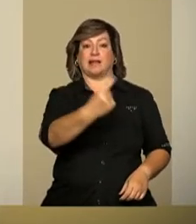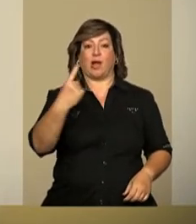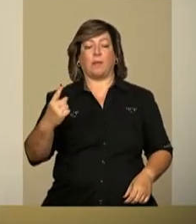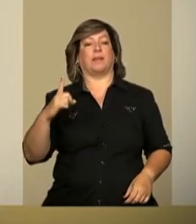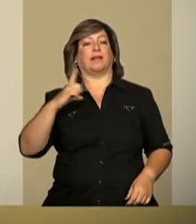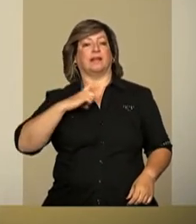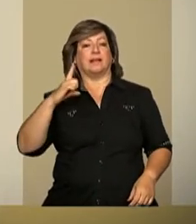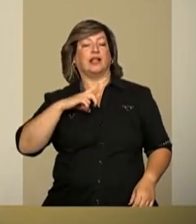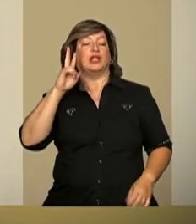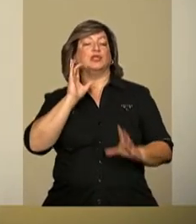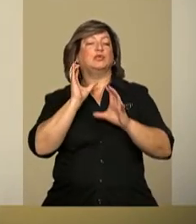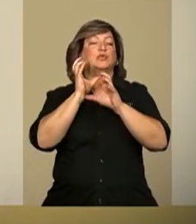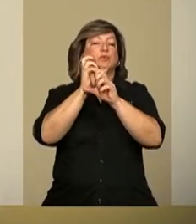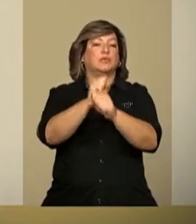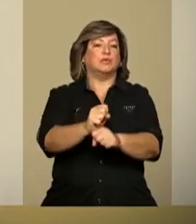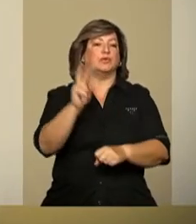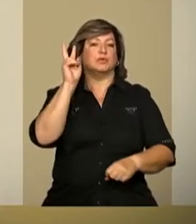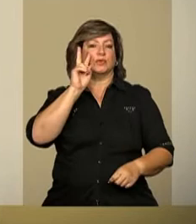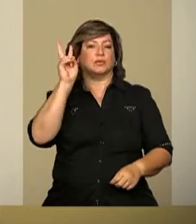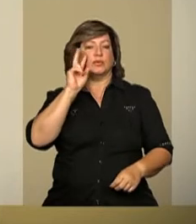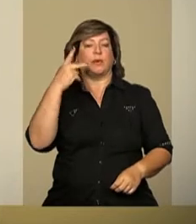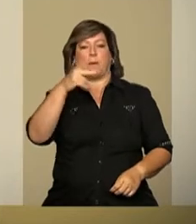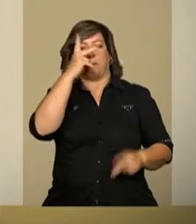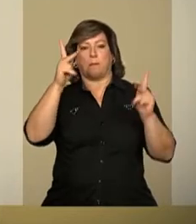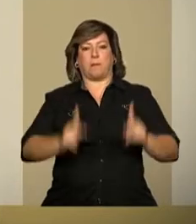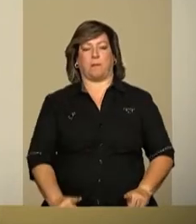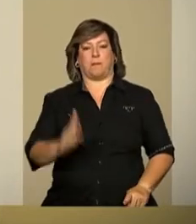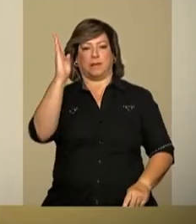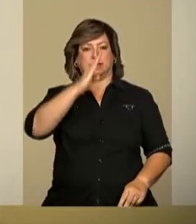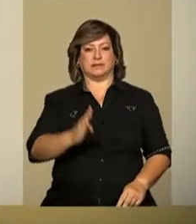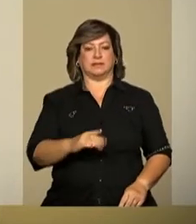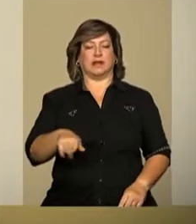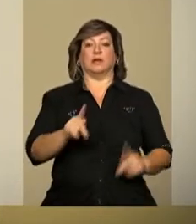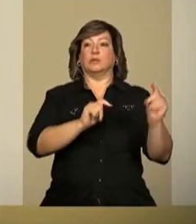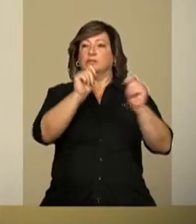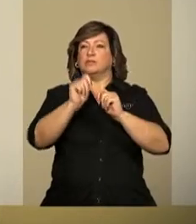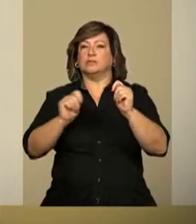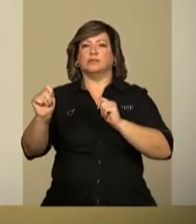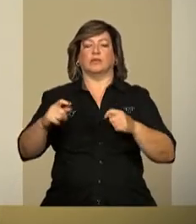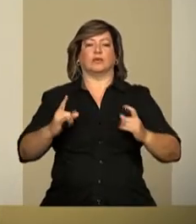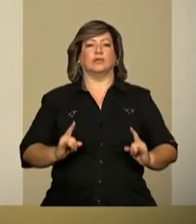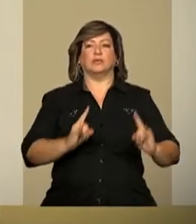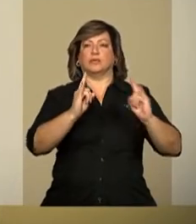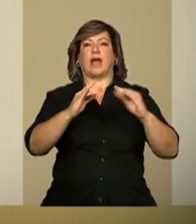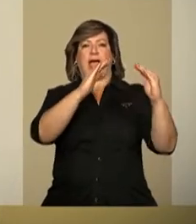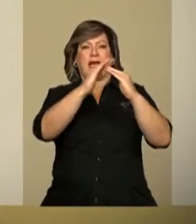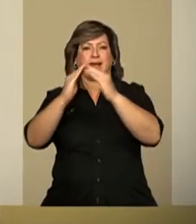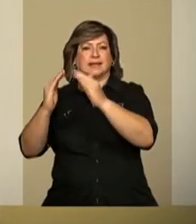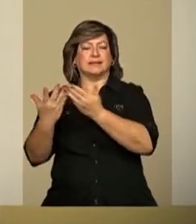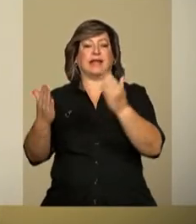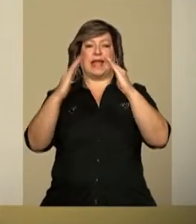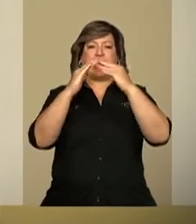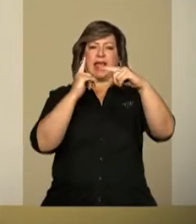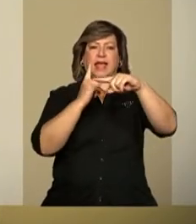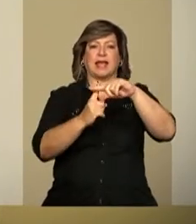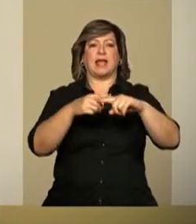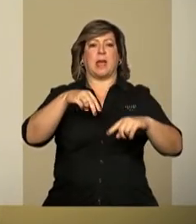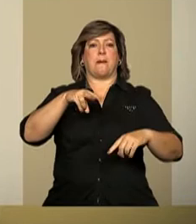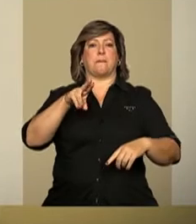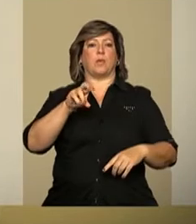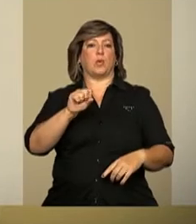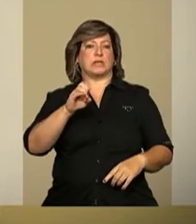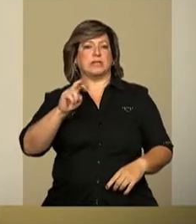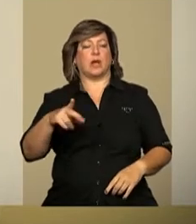história do povo brasileiro a recuperação e a preservação desses monumentos desses edifícios das igrejas museus